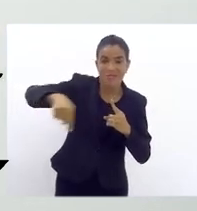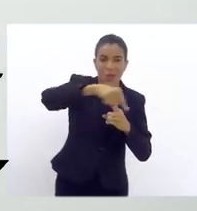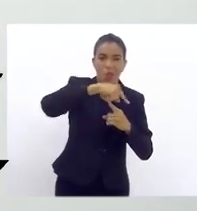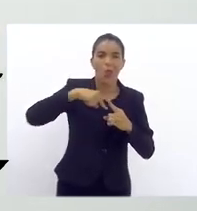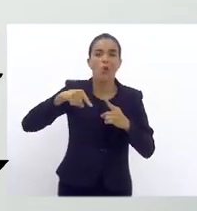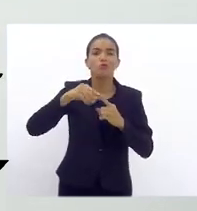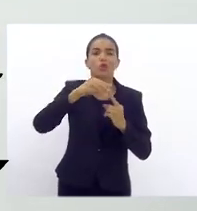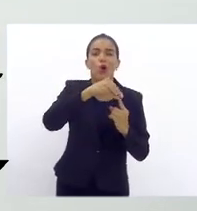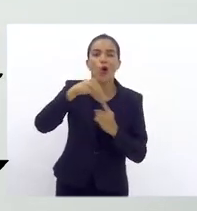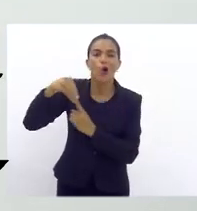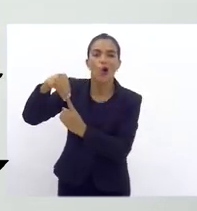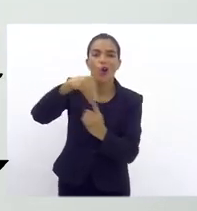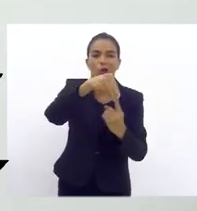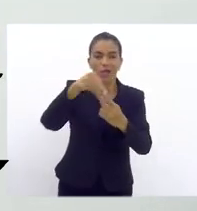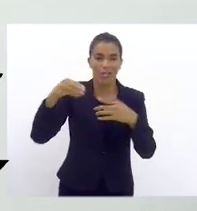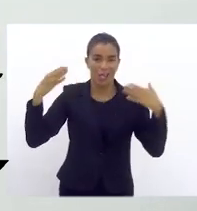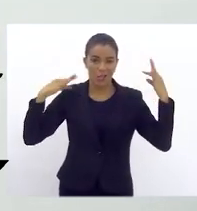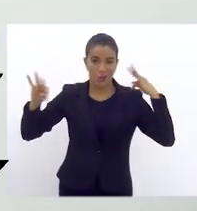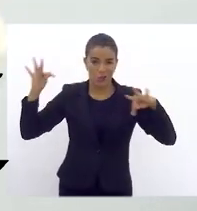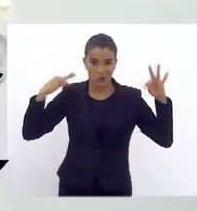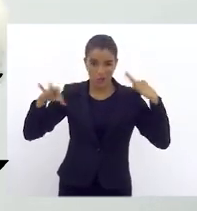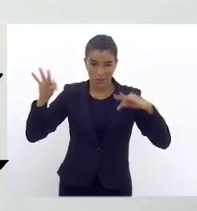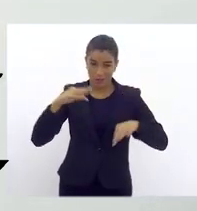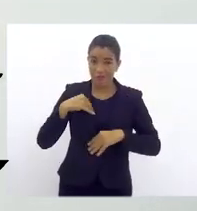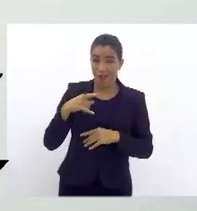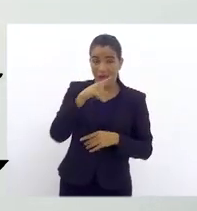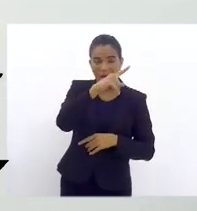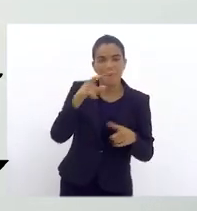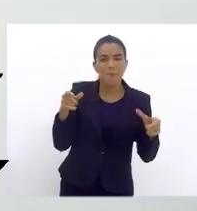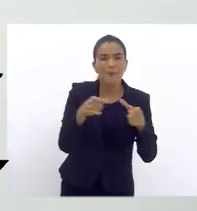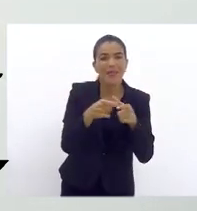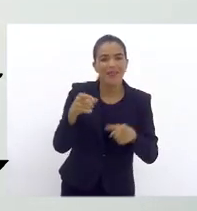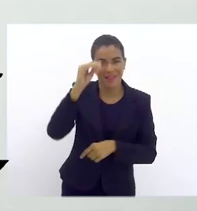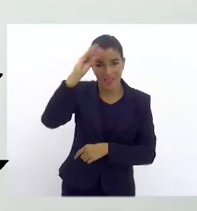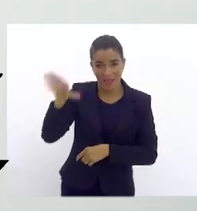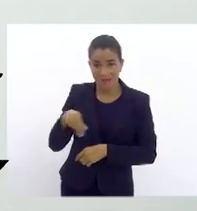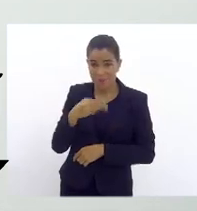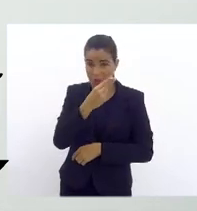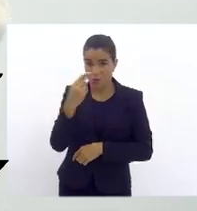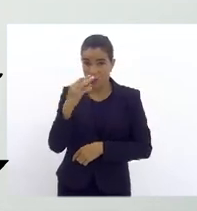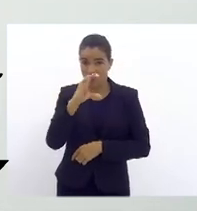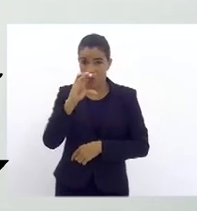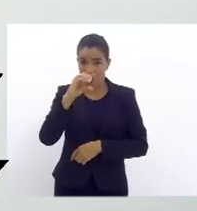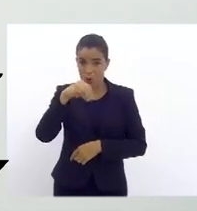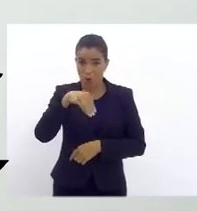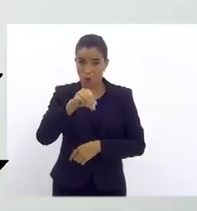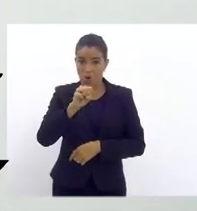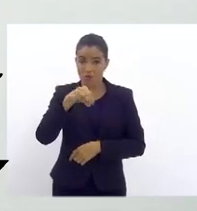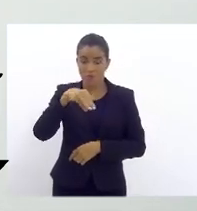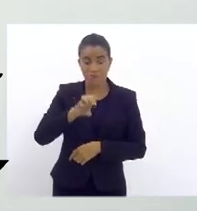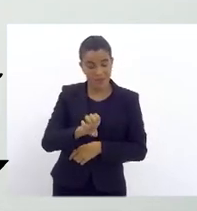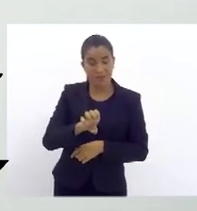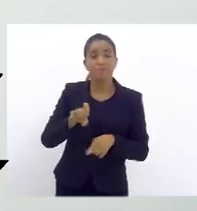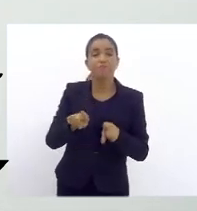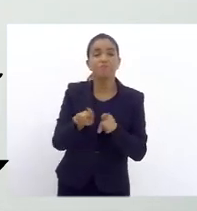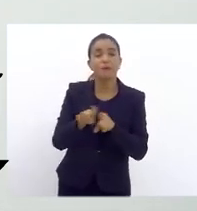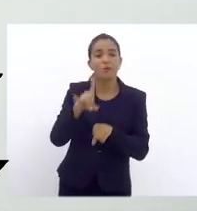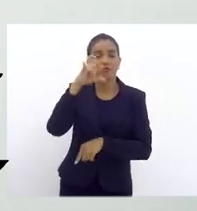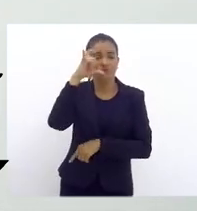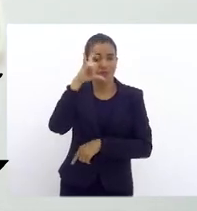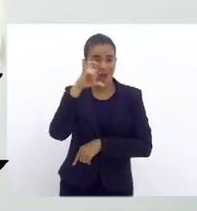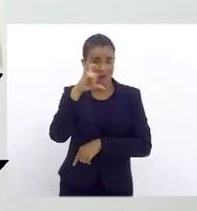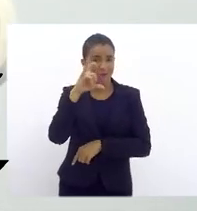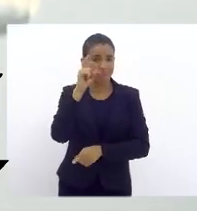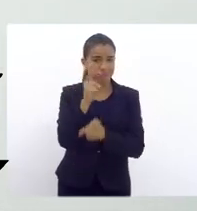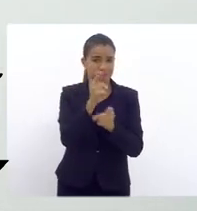de turismo quem quiser passar comigo lá na pequena África vocês venham meu nome é Cosme no meu Instagram é o cosmo oficial e dia 13